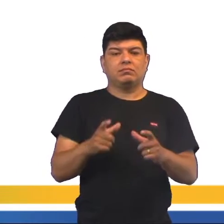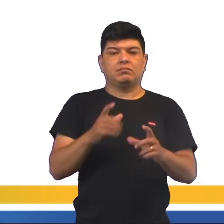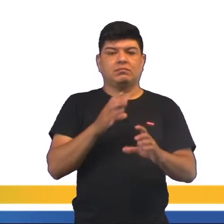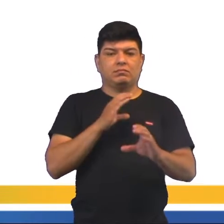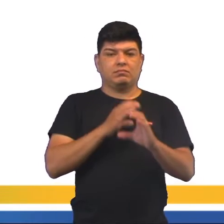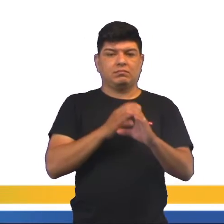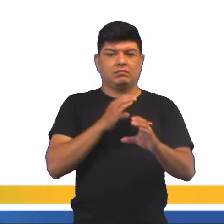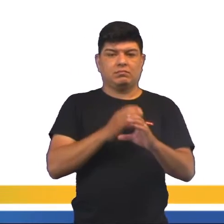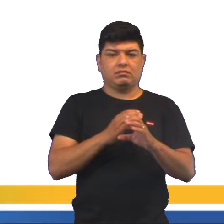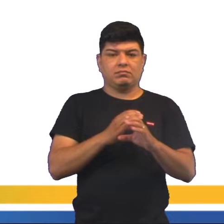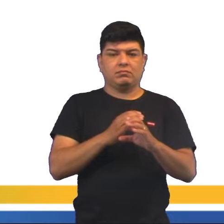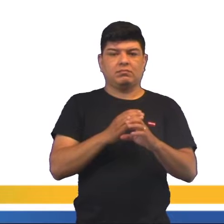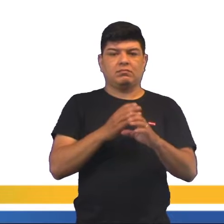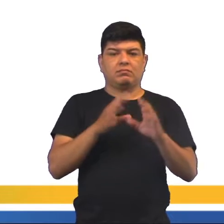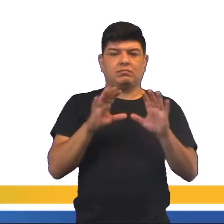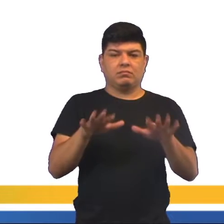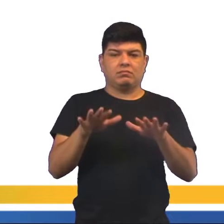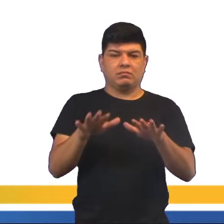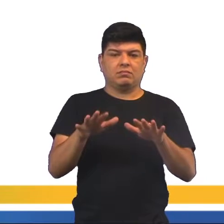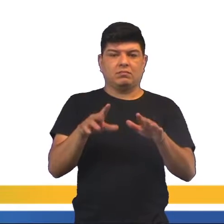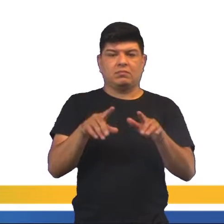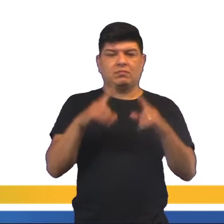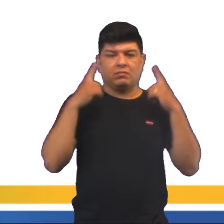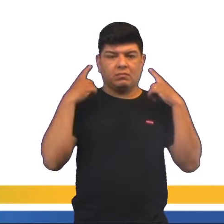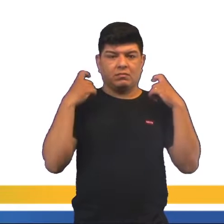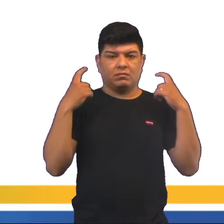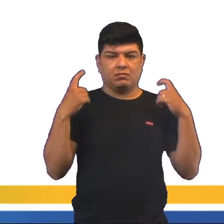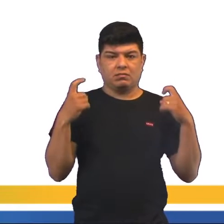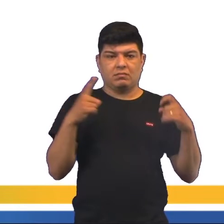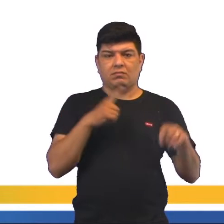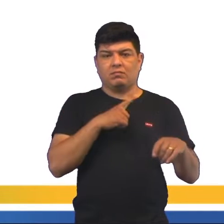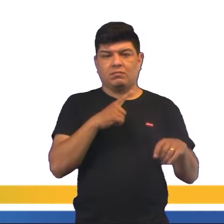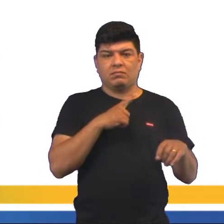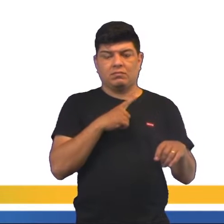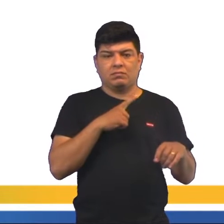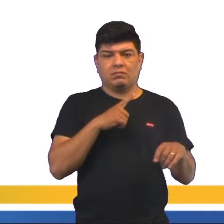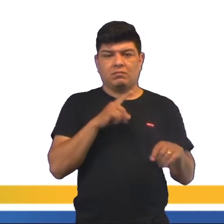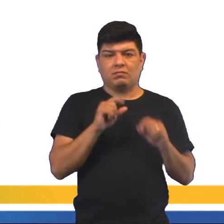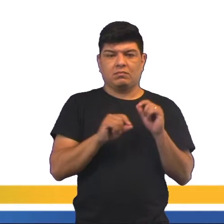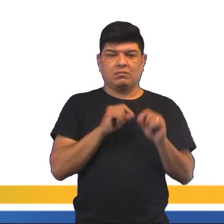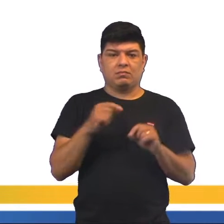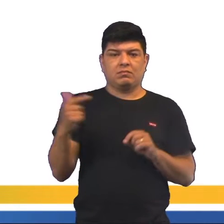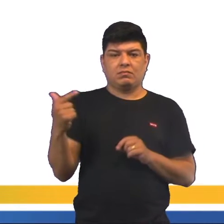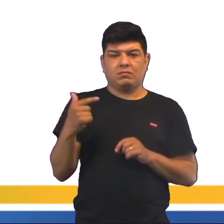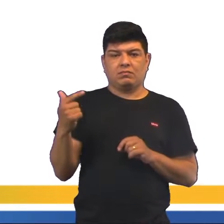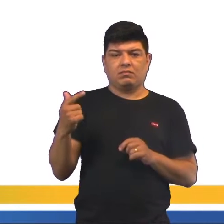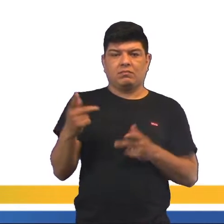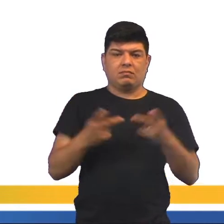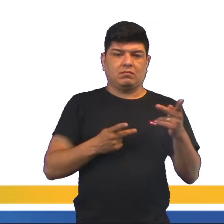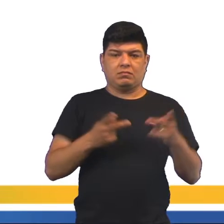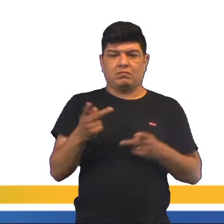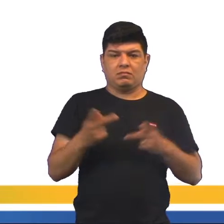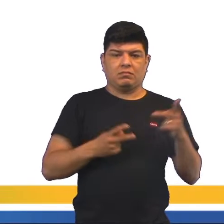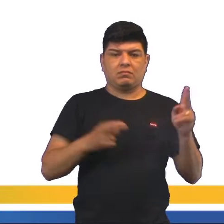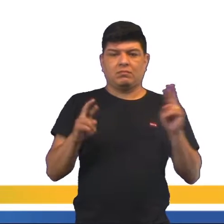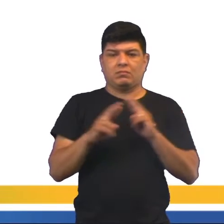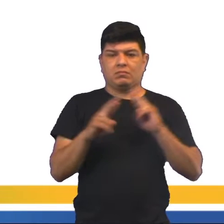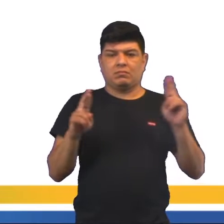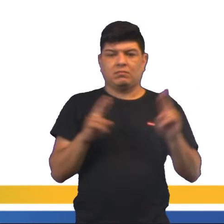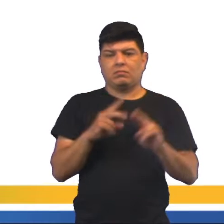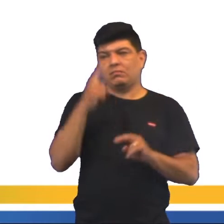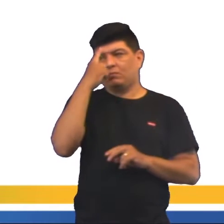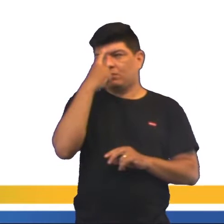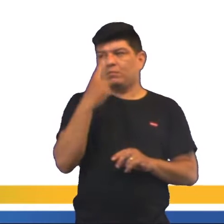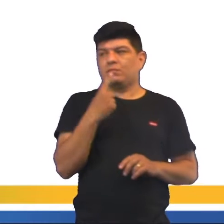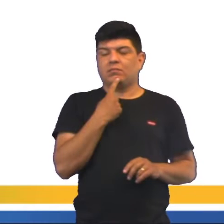Tradicionalmente, no ambiente da comunicação de massa, o som tem sido relegado a um segundo plano